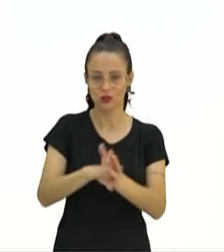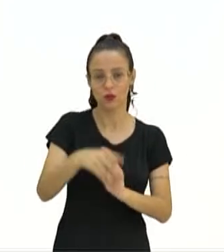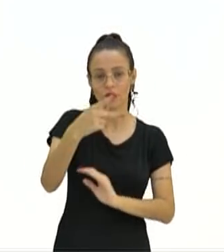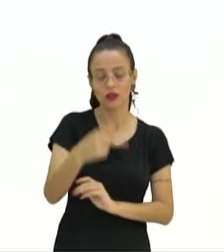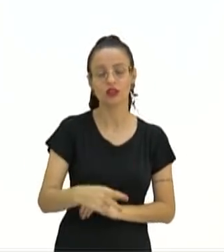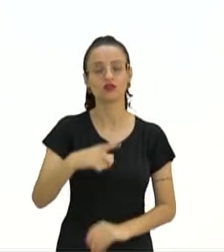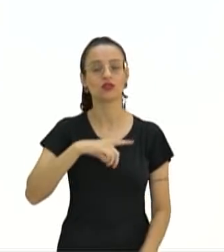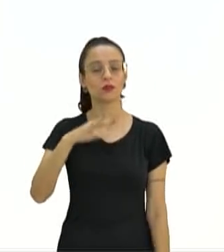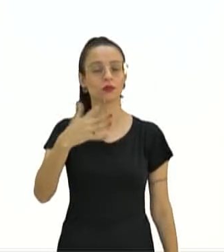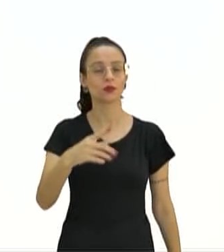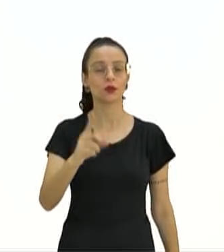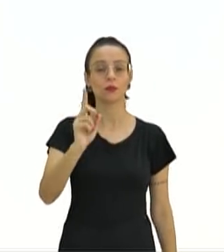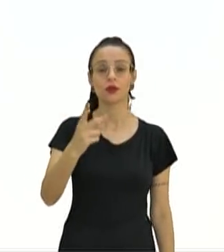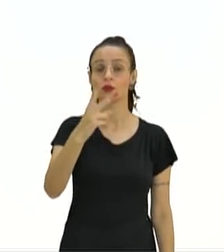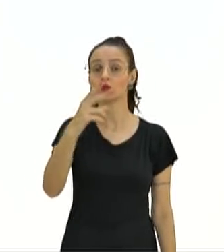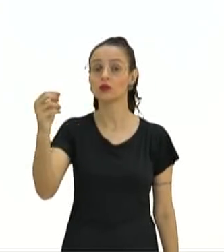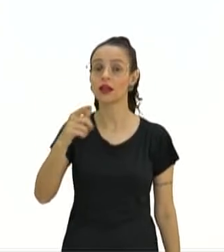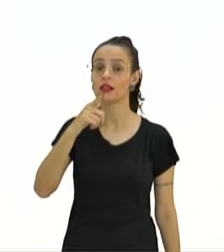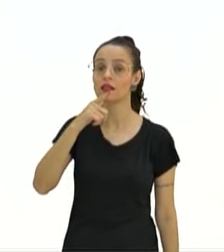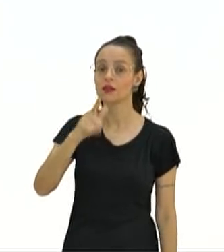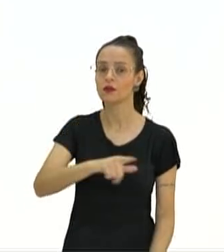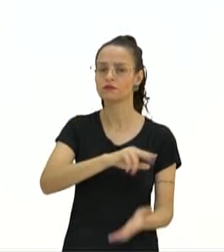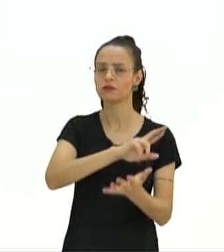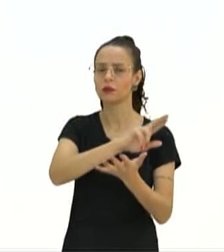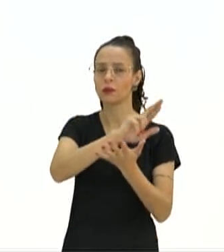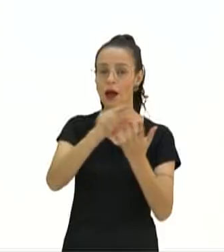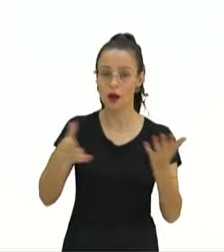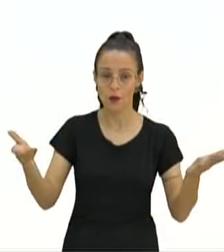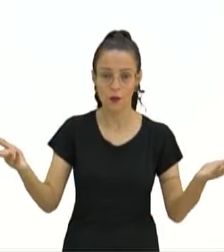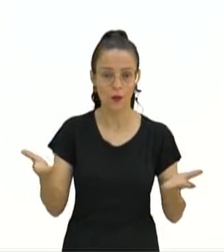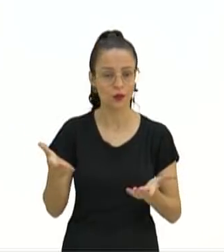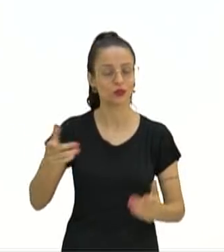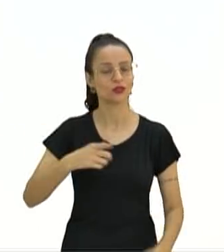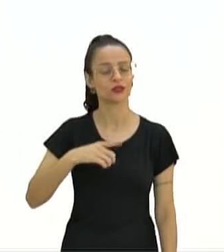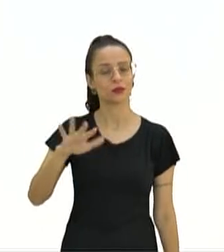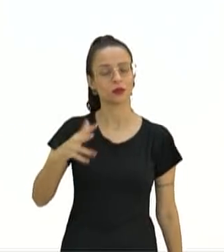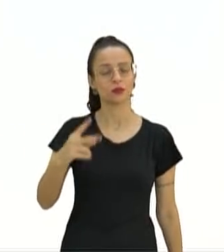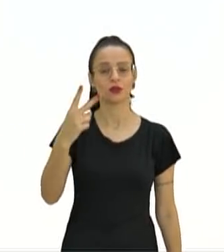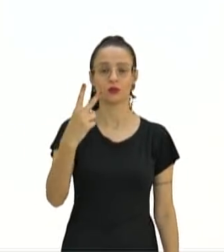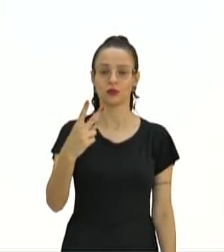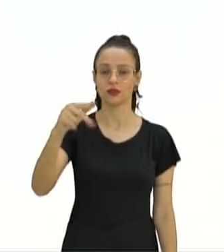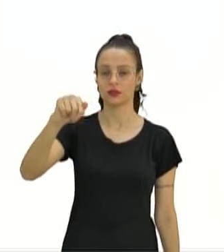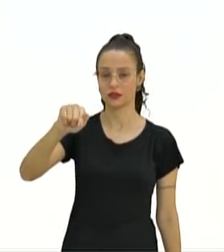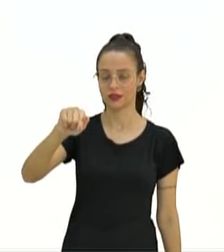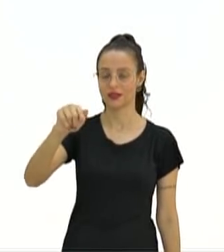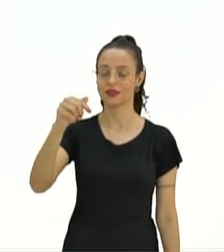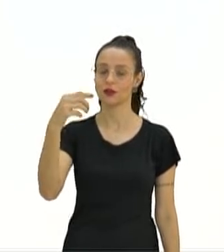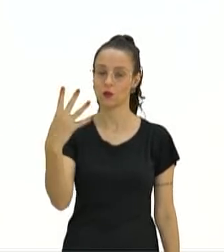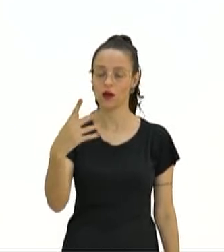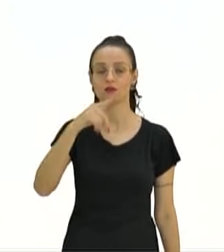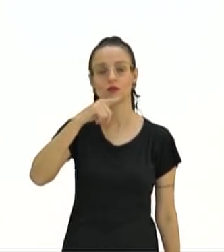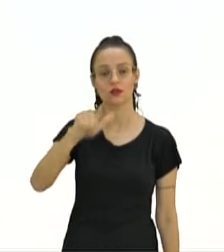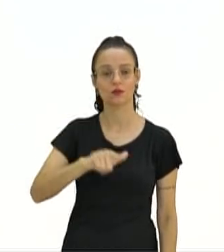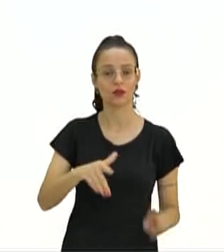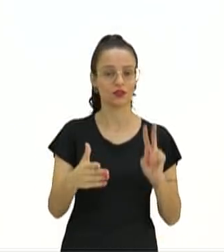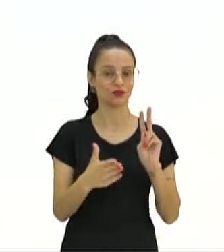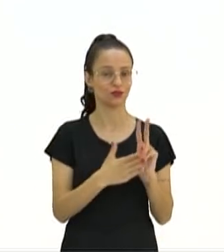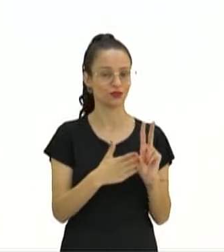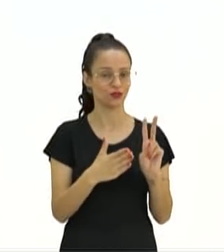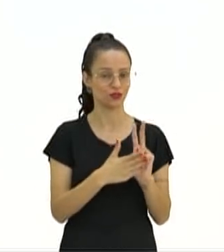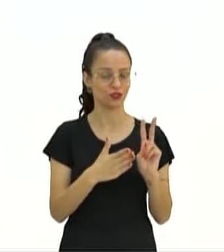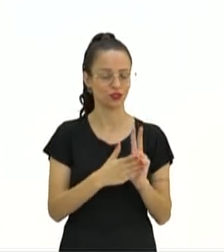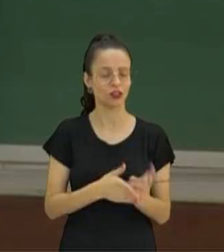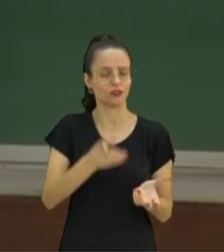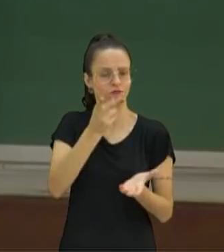volta de 1.200 línguas. Atualmente, são cerca de 274 línguas indígenas que